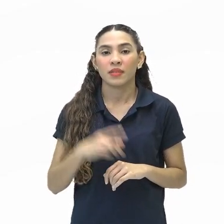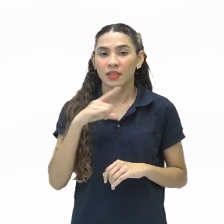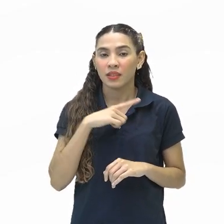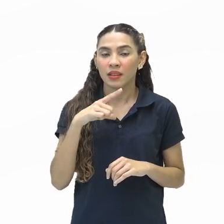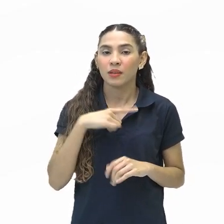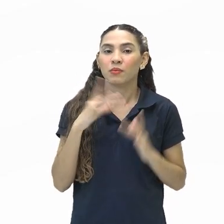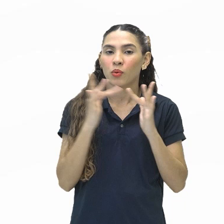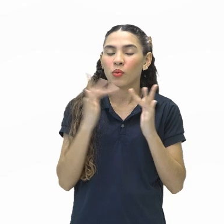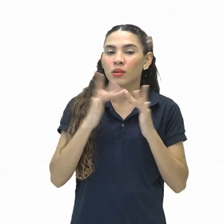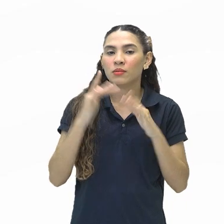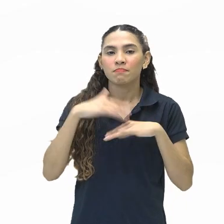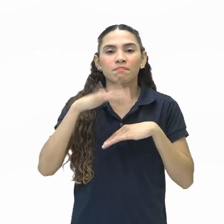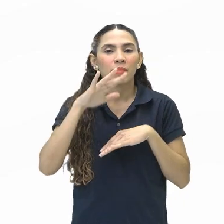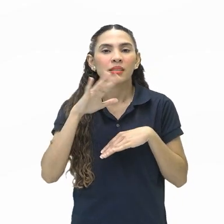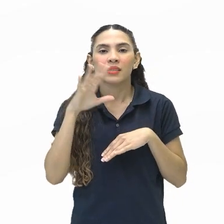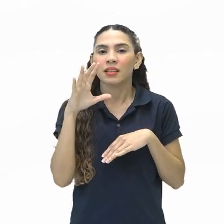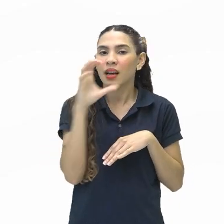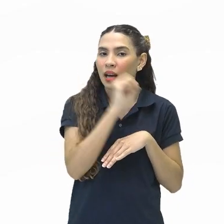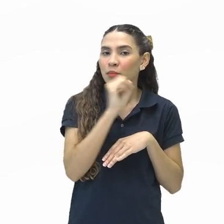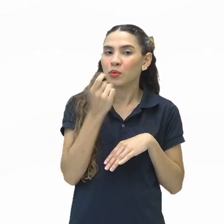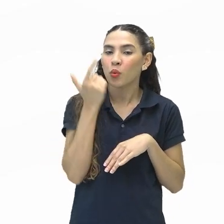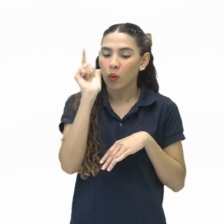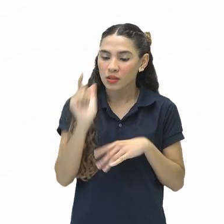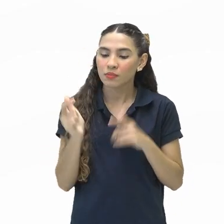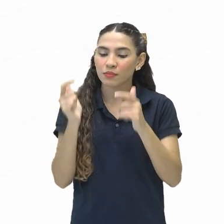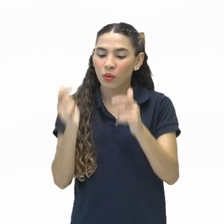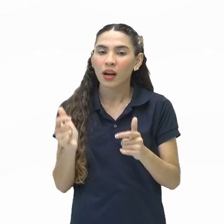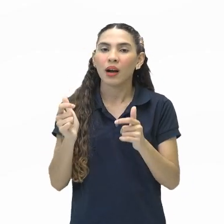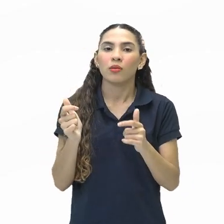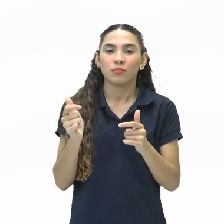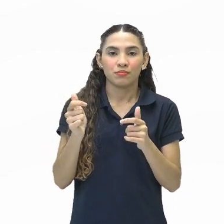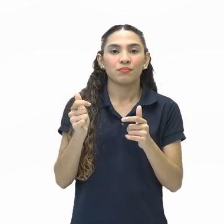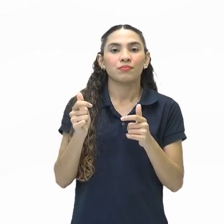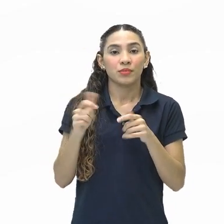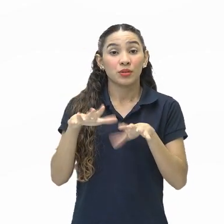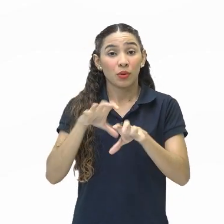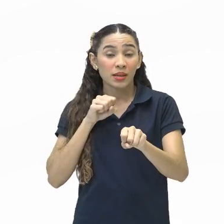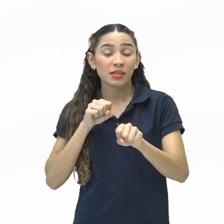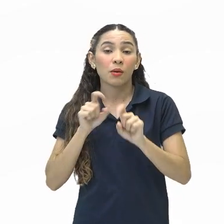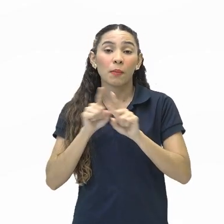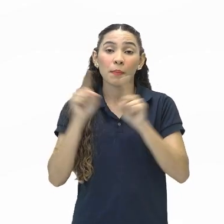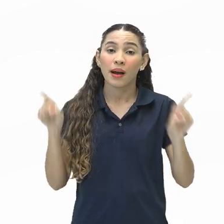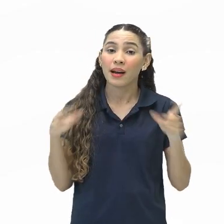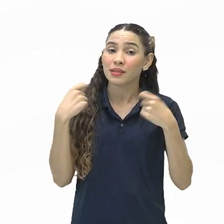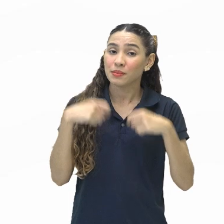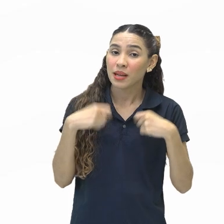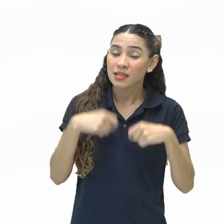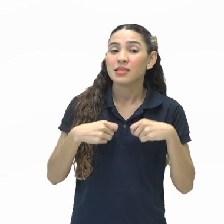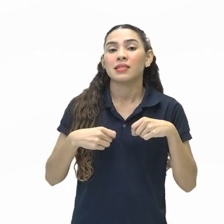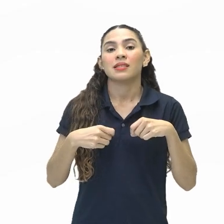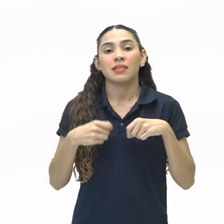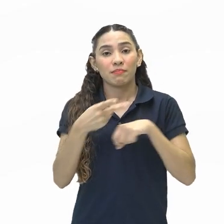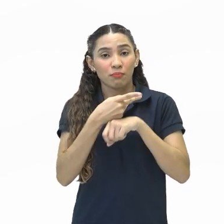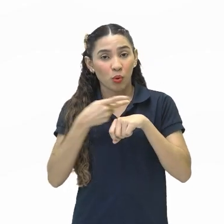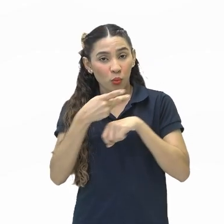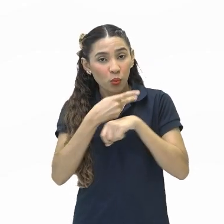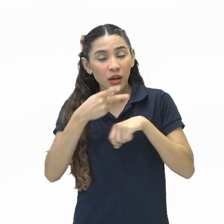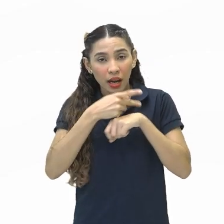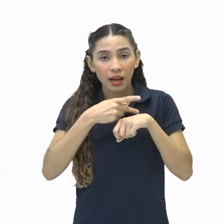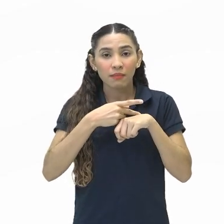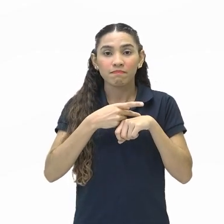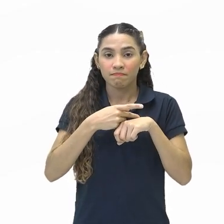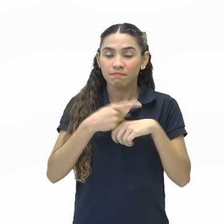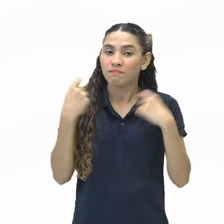entrar e conseguir, né, ali o seu espaço. Então, mas ele precisa desse preparo, dessa busca, né, para que ele seja